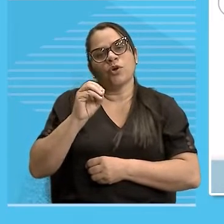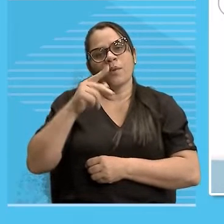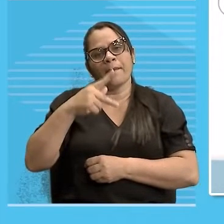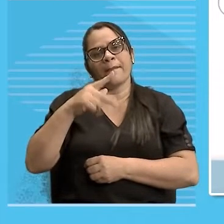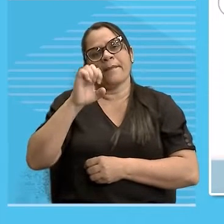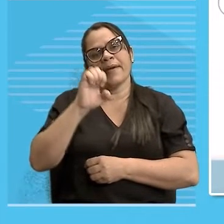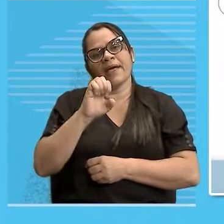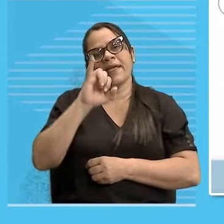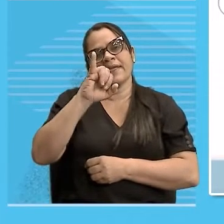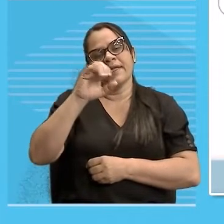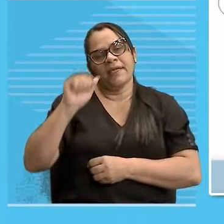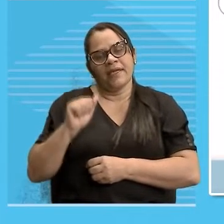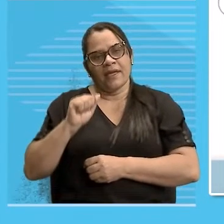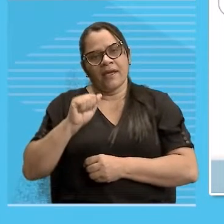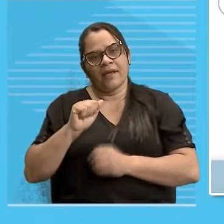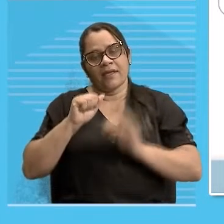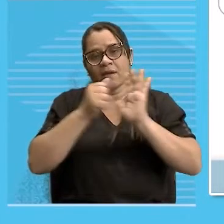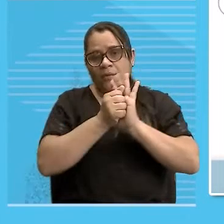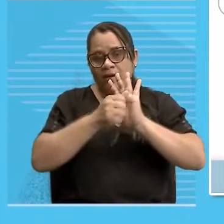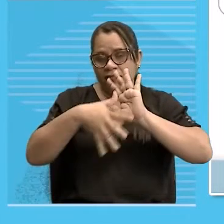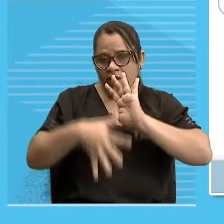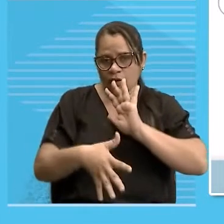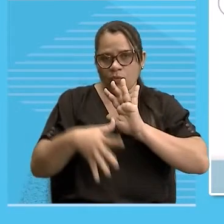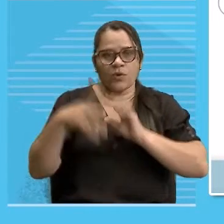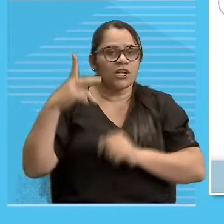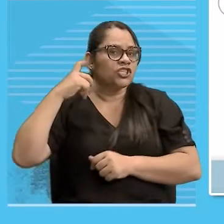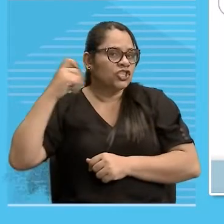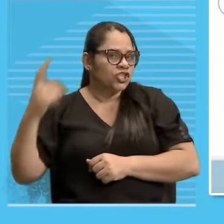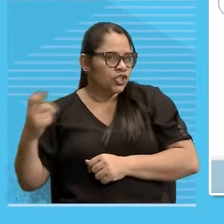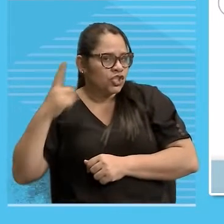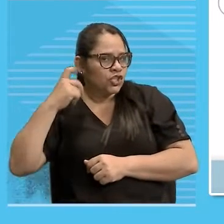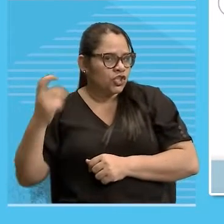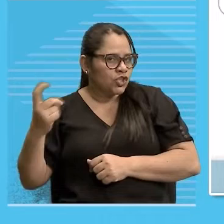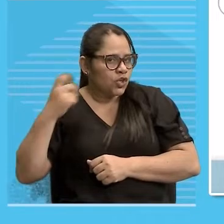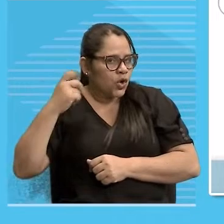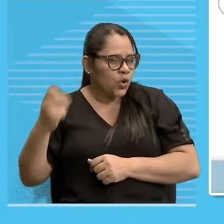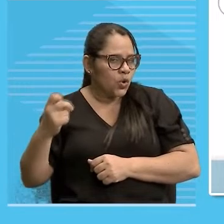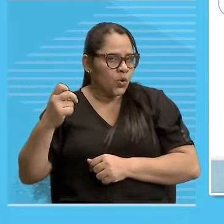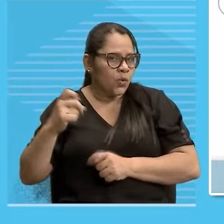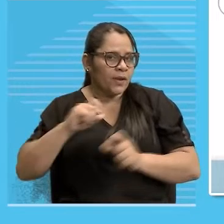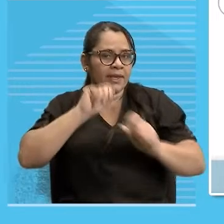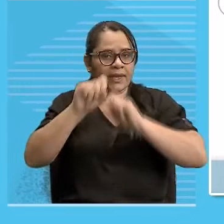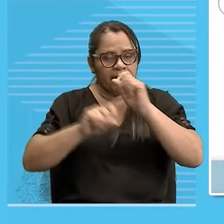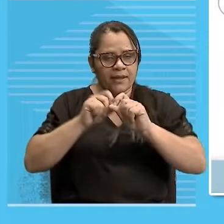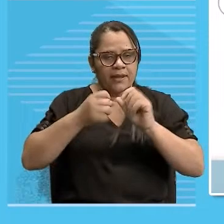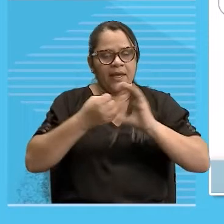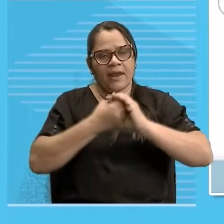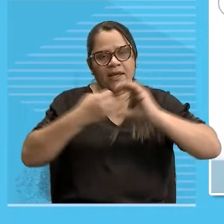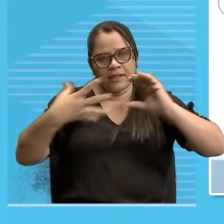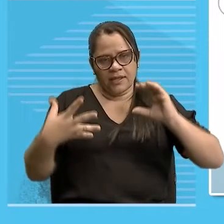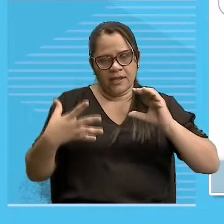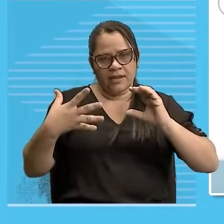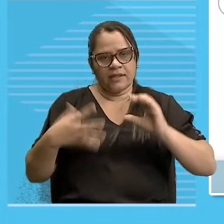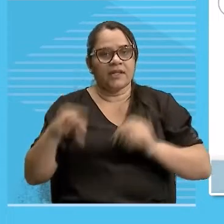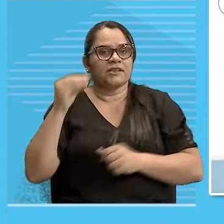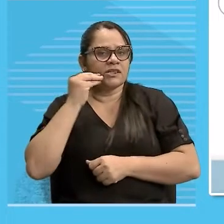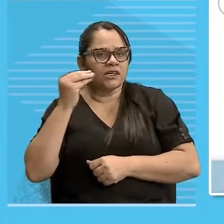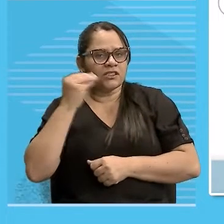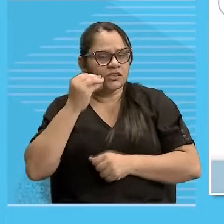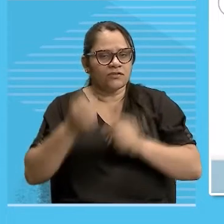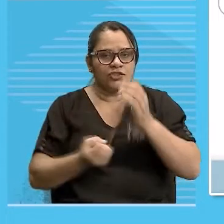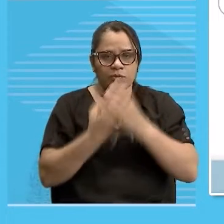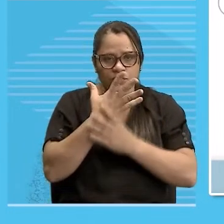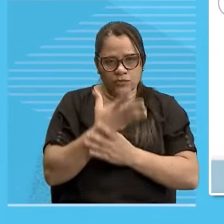A onomatopeia é uma figura sonora, ou seja, uma figura de som, que se caracteriza pela tentativa de reproduzir